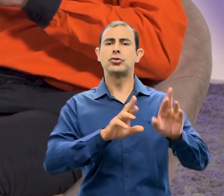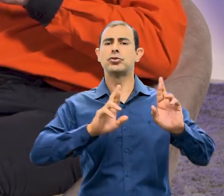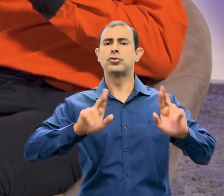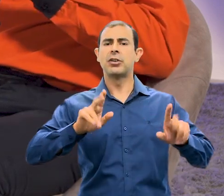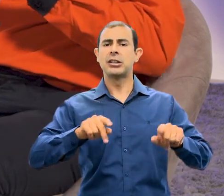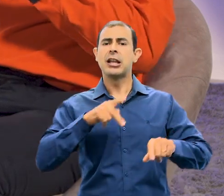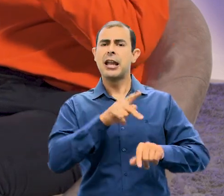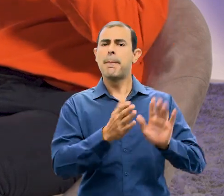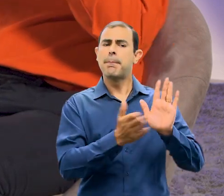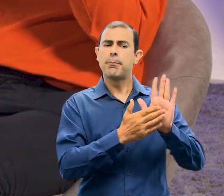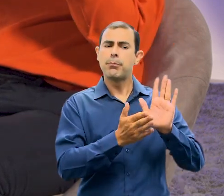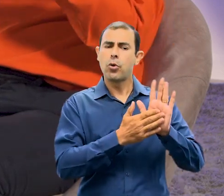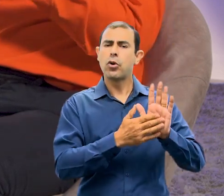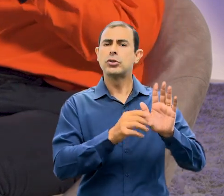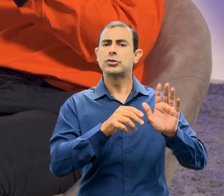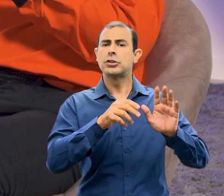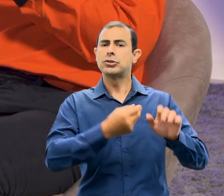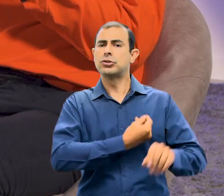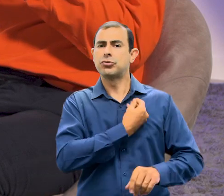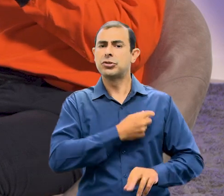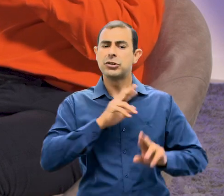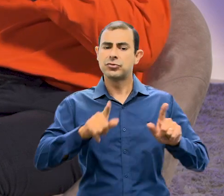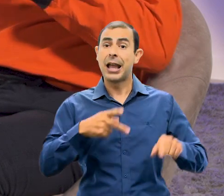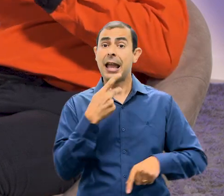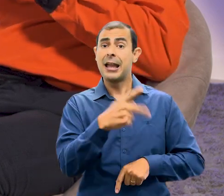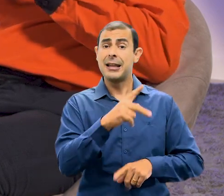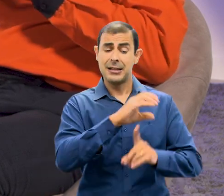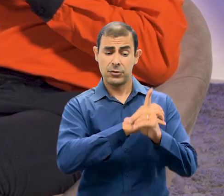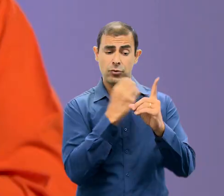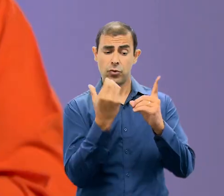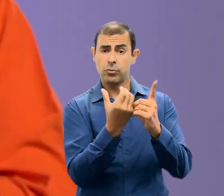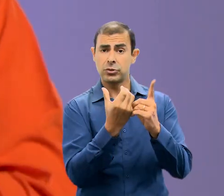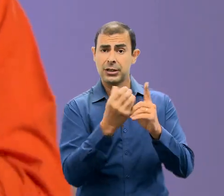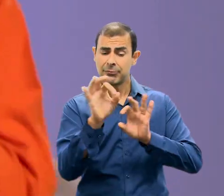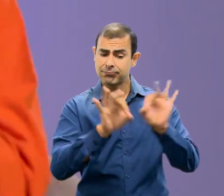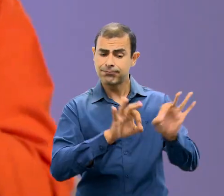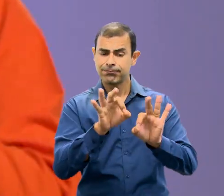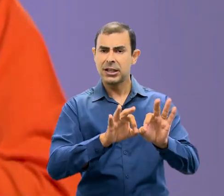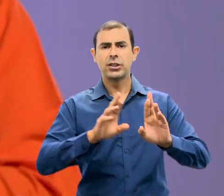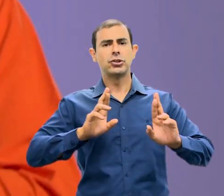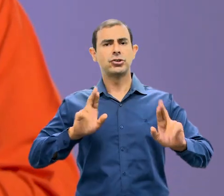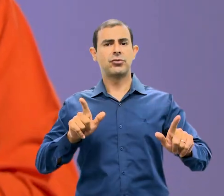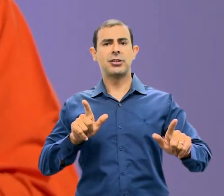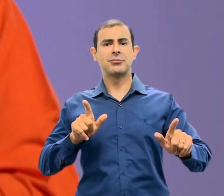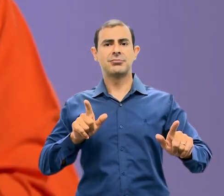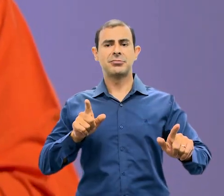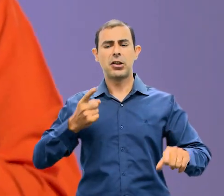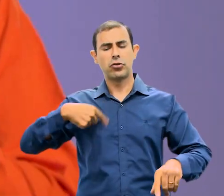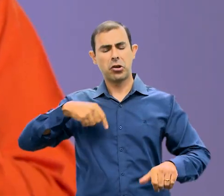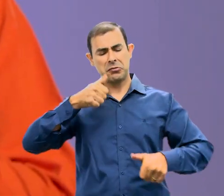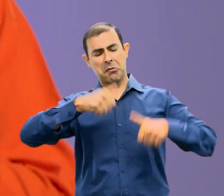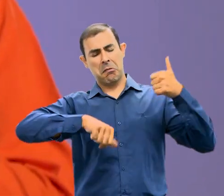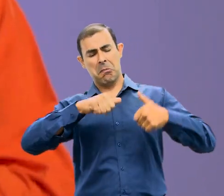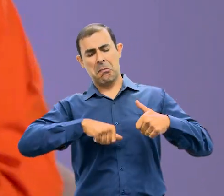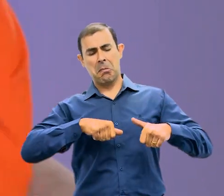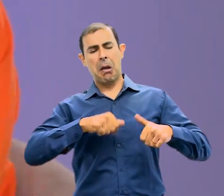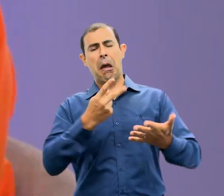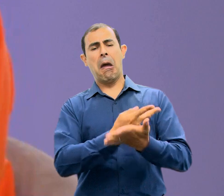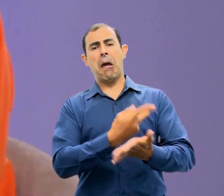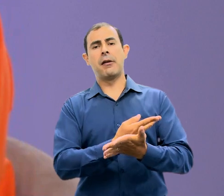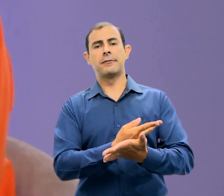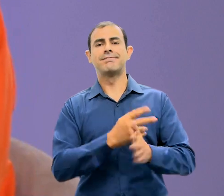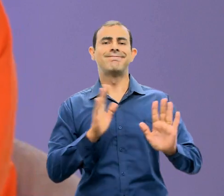de vida diferente, ele tem uma organização comunitária diferente da nossa, e nós fazemos muito juízo de valor. O que nós temos que fazer